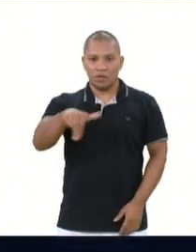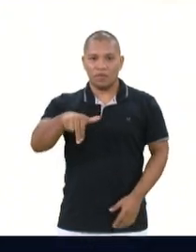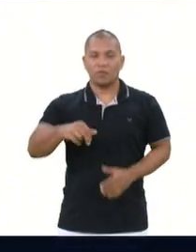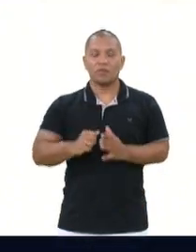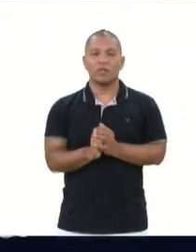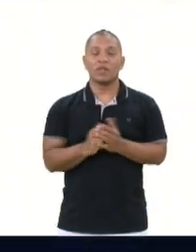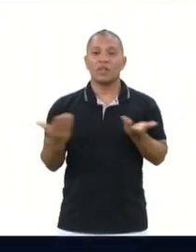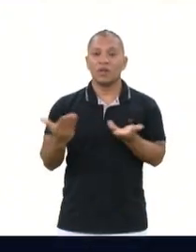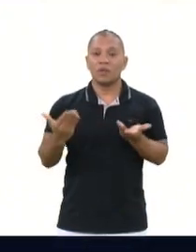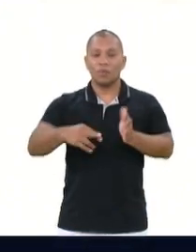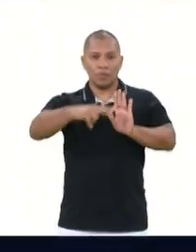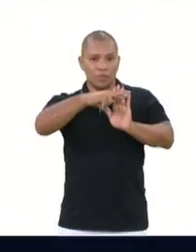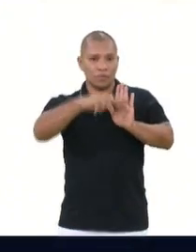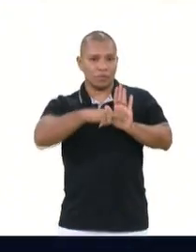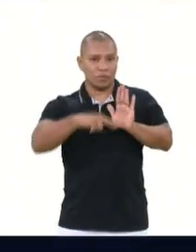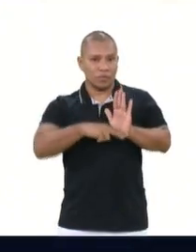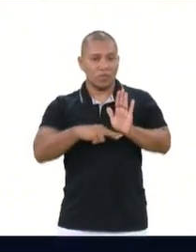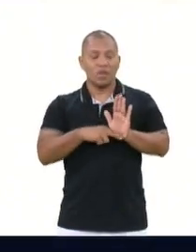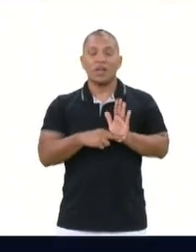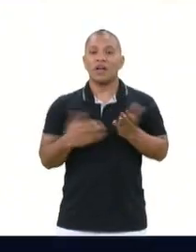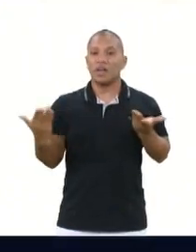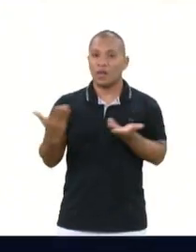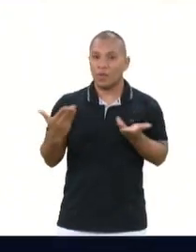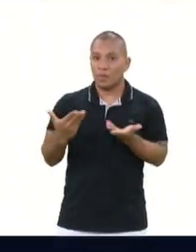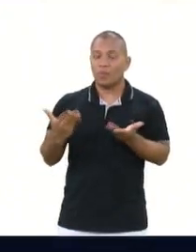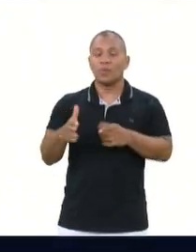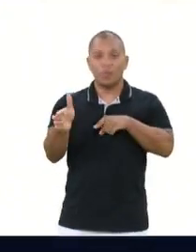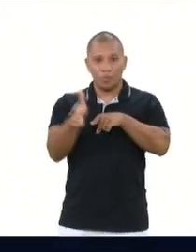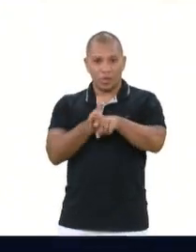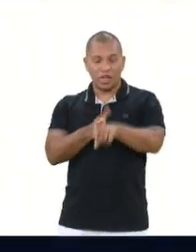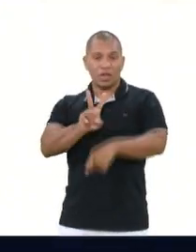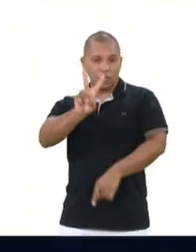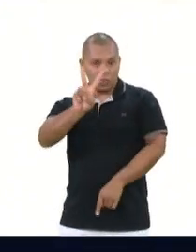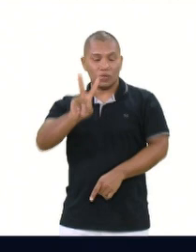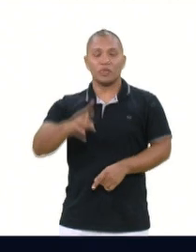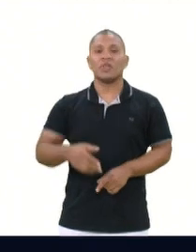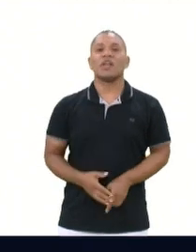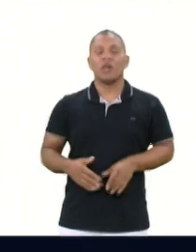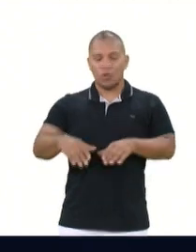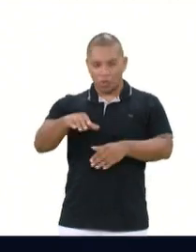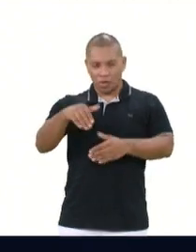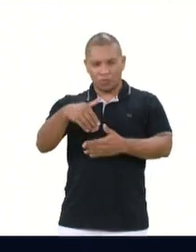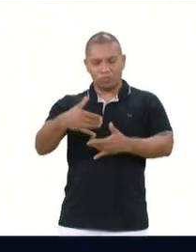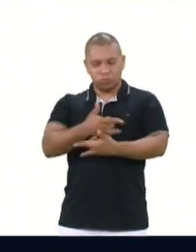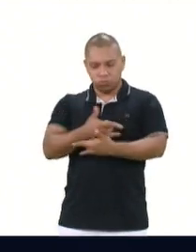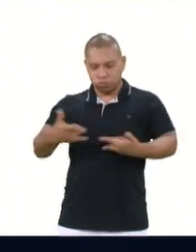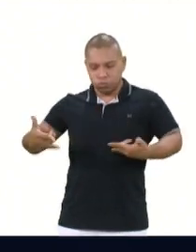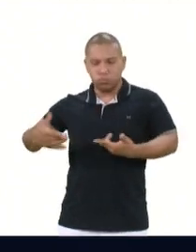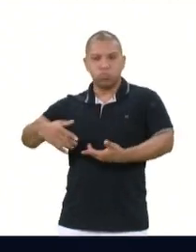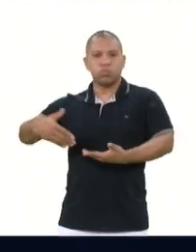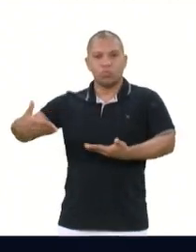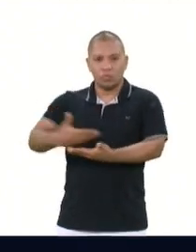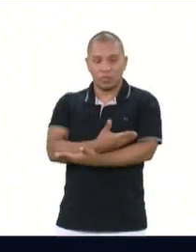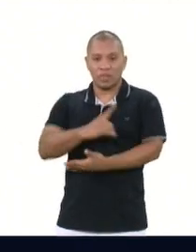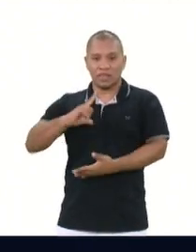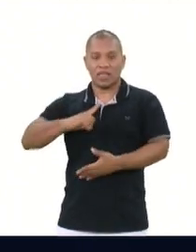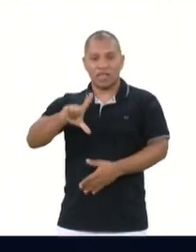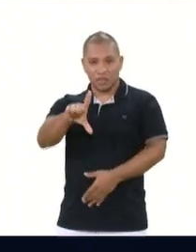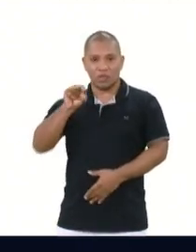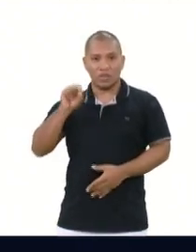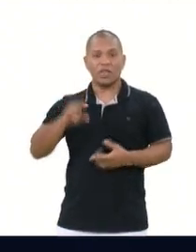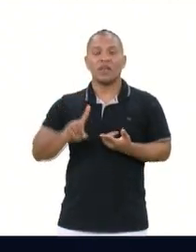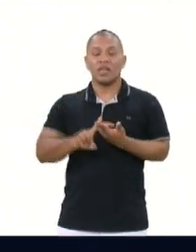No primeiro bloco, os candidatos respondem 2 perguntas que serão sorteadas. O tempo de resposta é de 2 minutos para cada